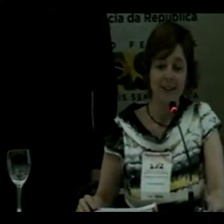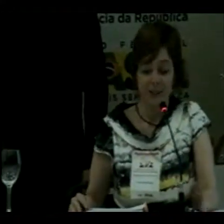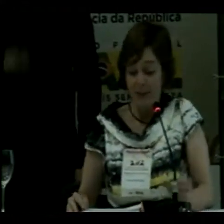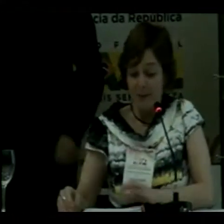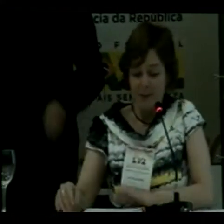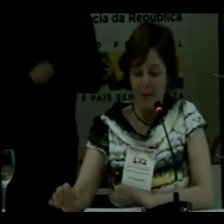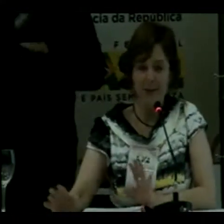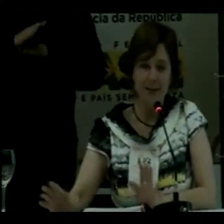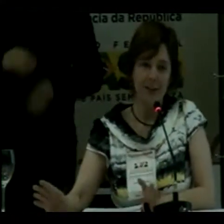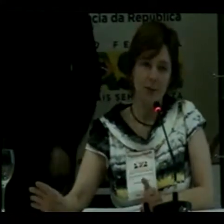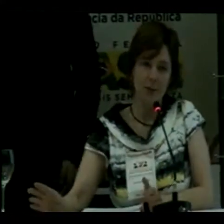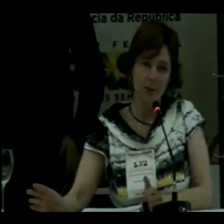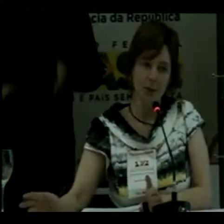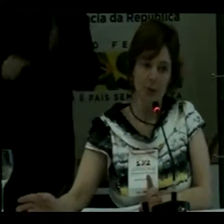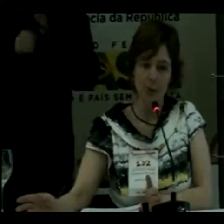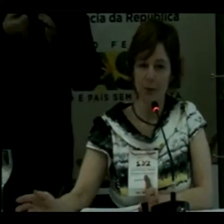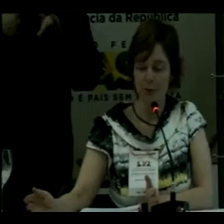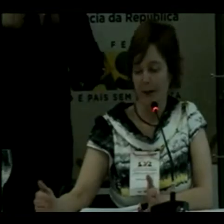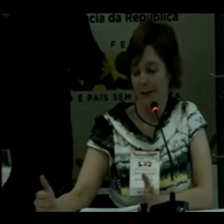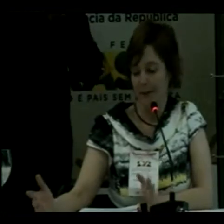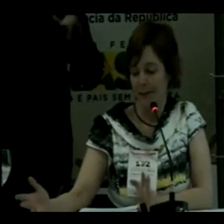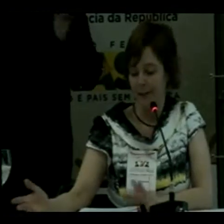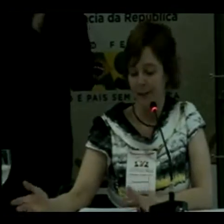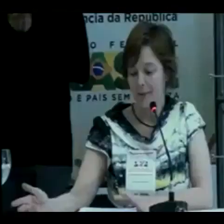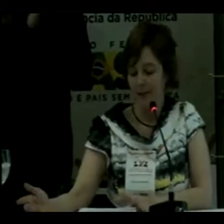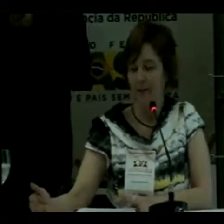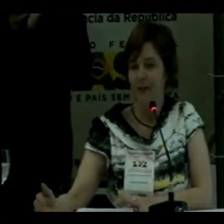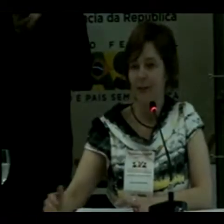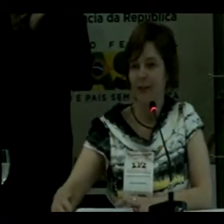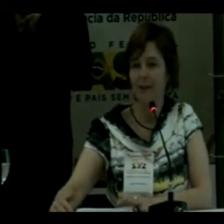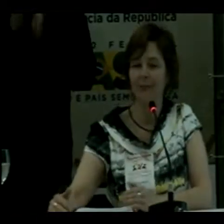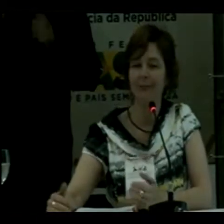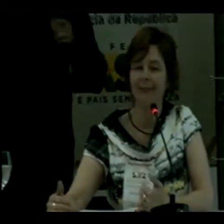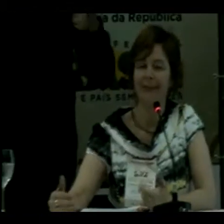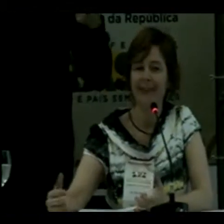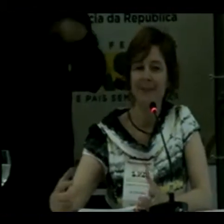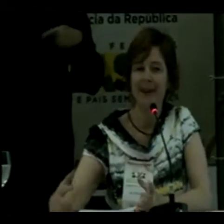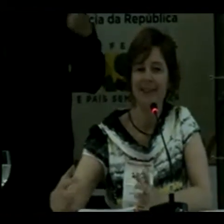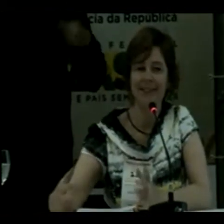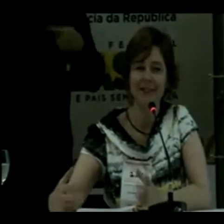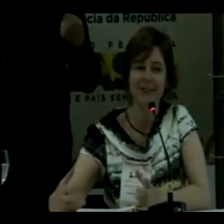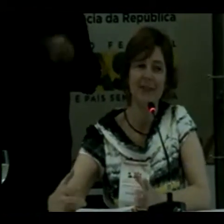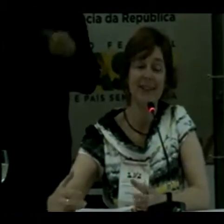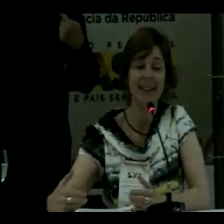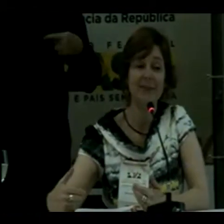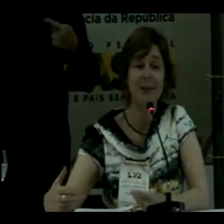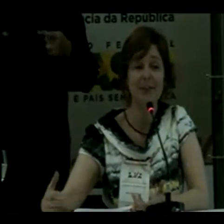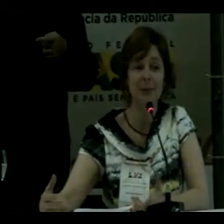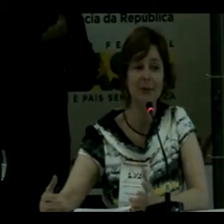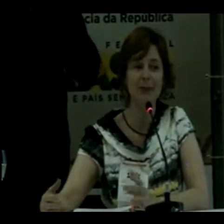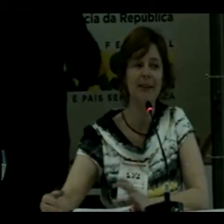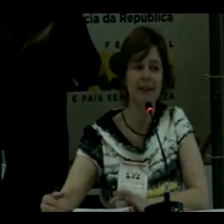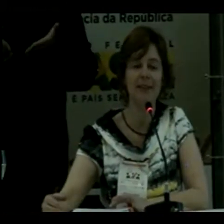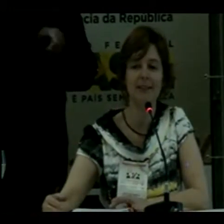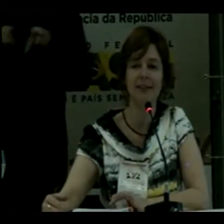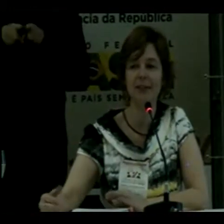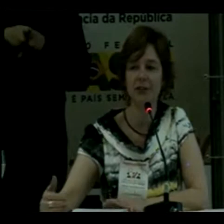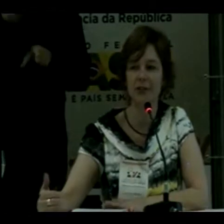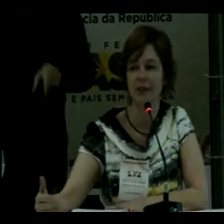Boa tarde. Primeiro dizer que o grupo fez uma discussão bastante concentrada, mas